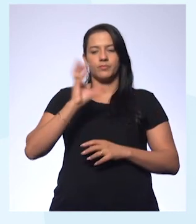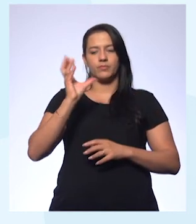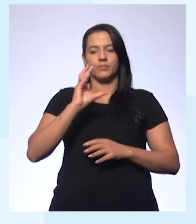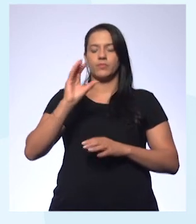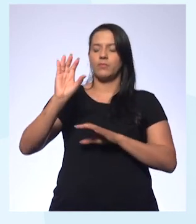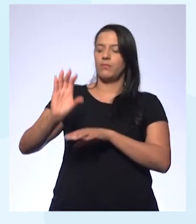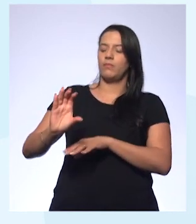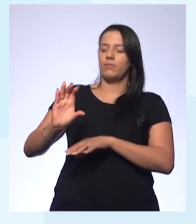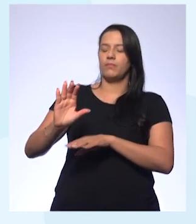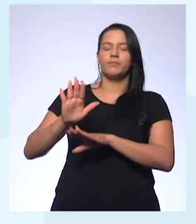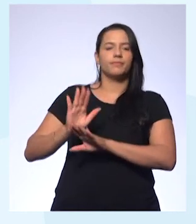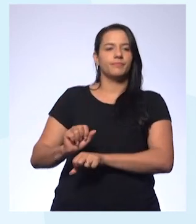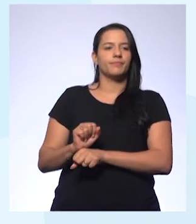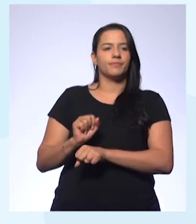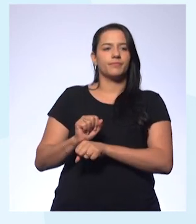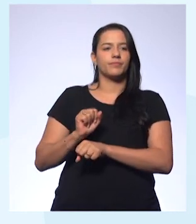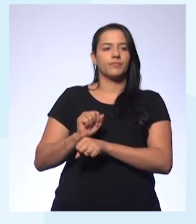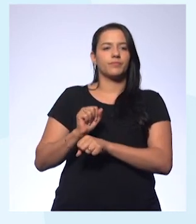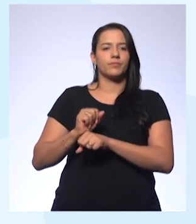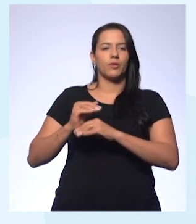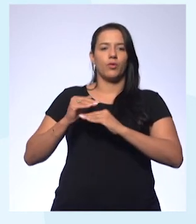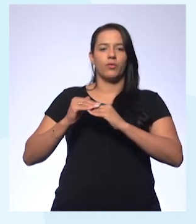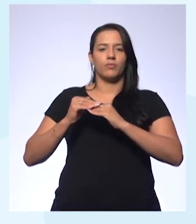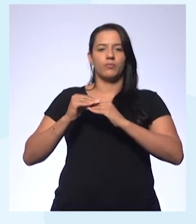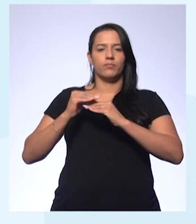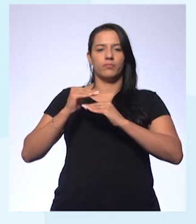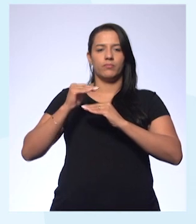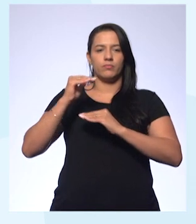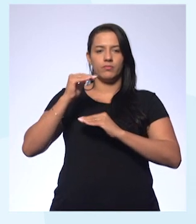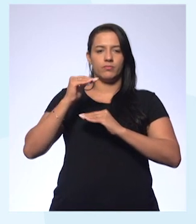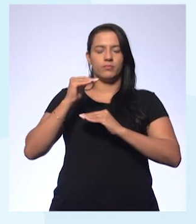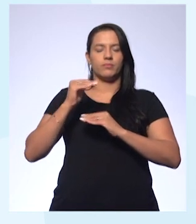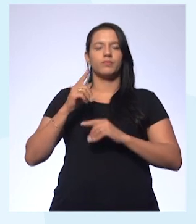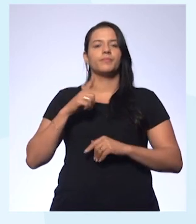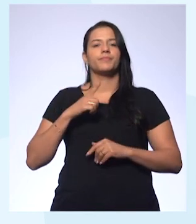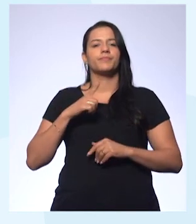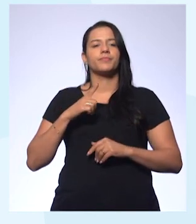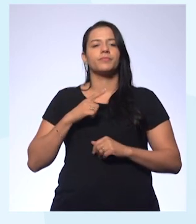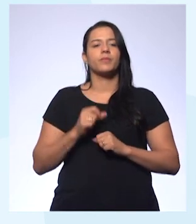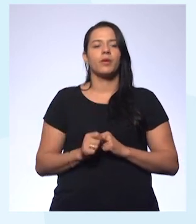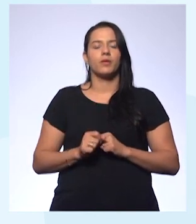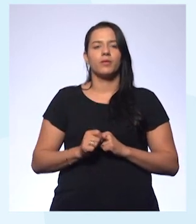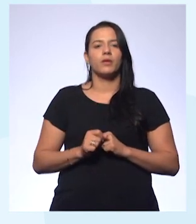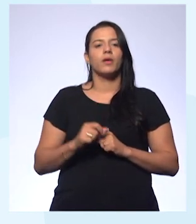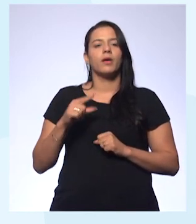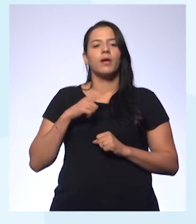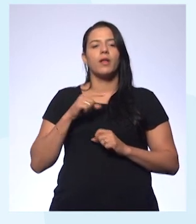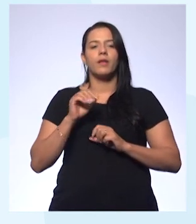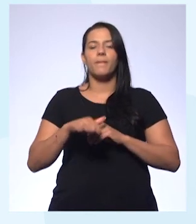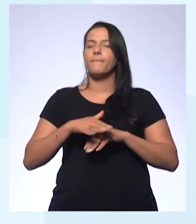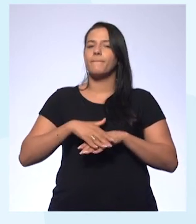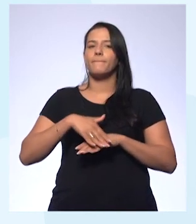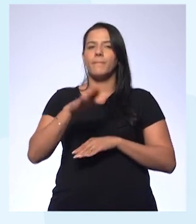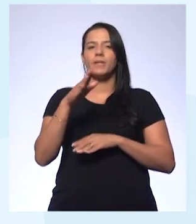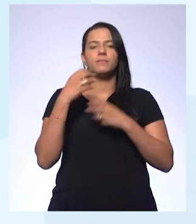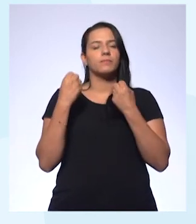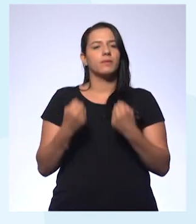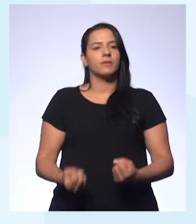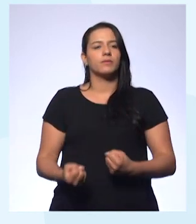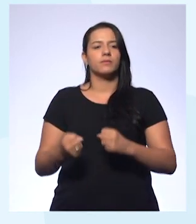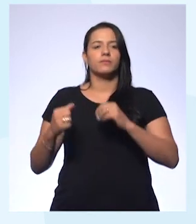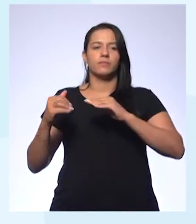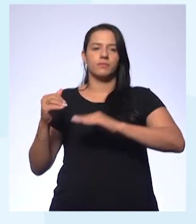descansando. Aí, conforme a densidade da substância, o que é mais pesado